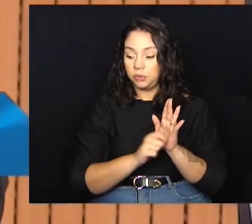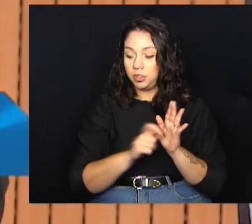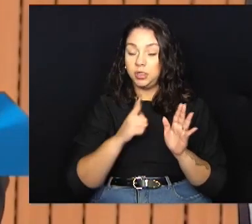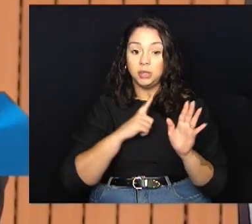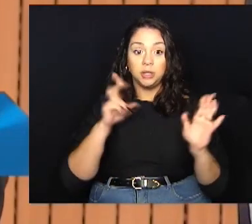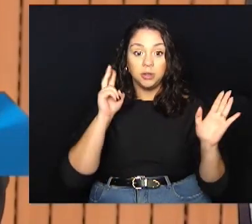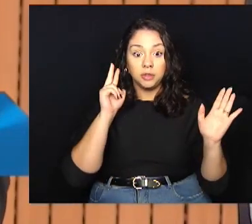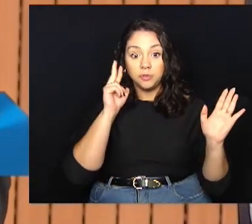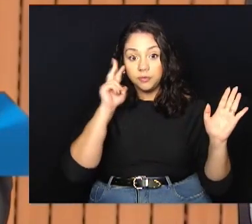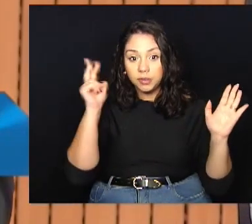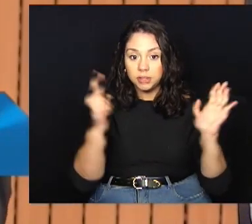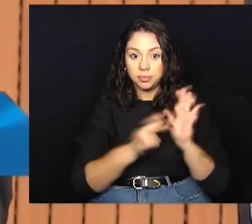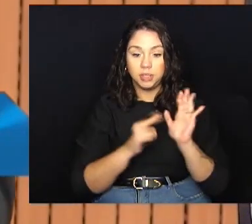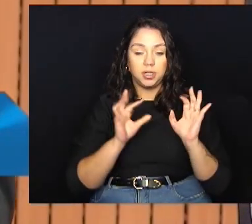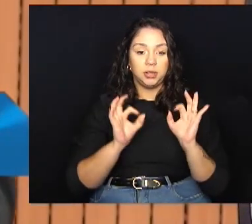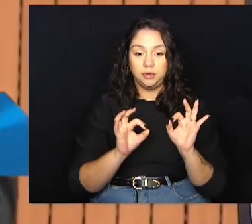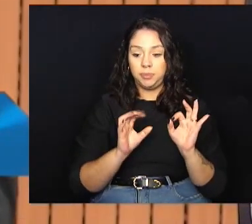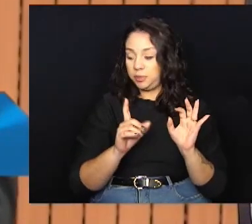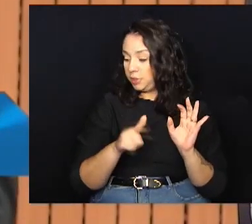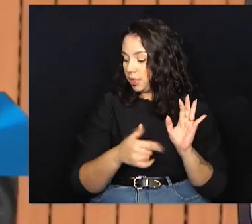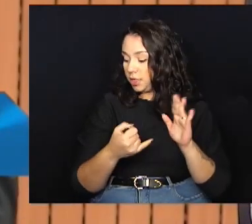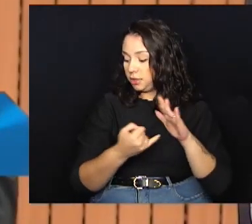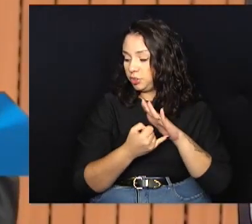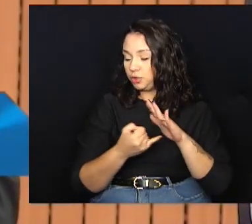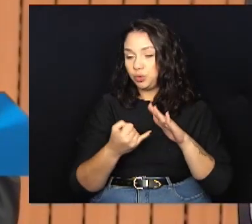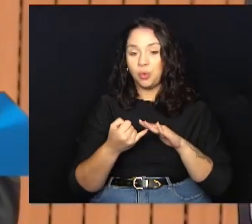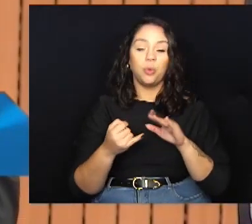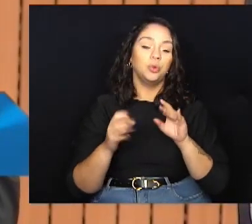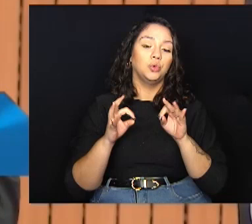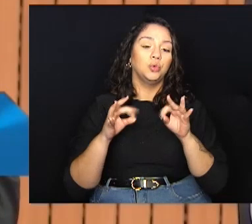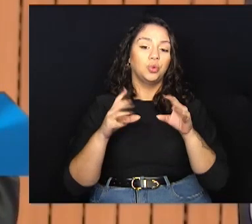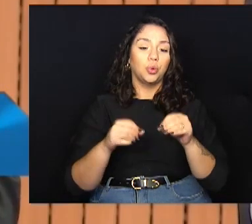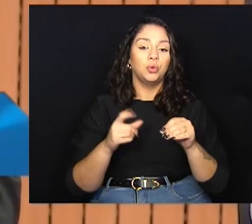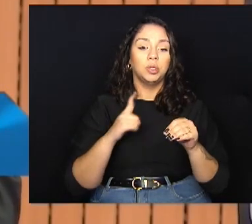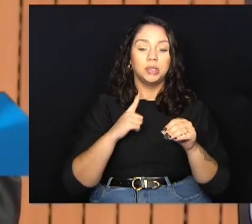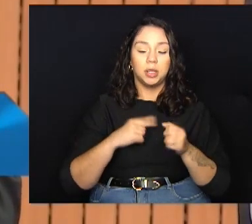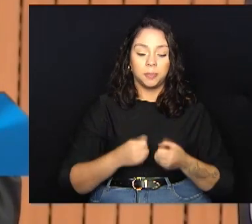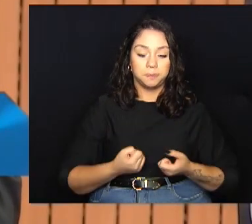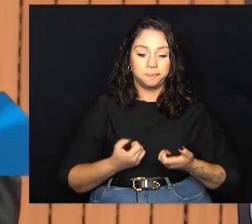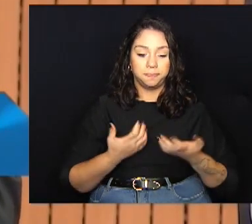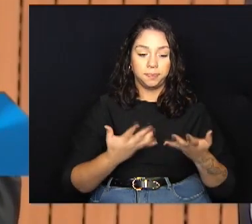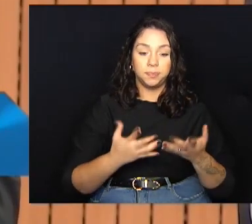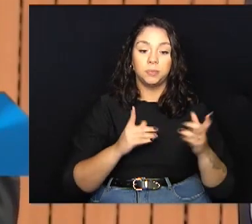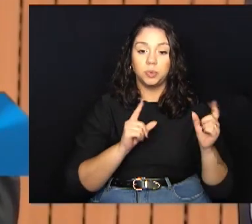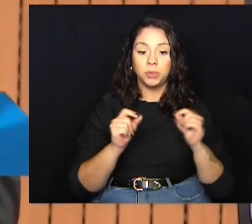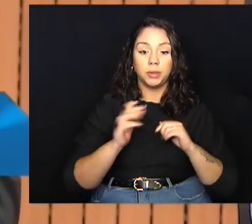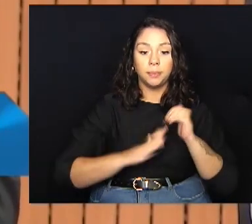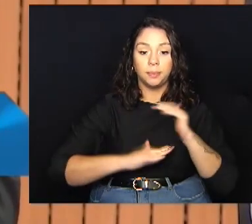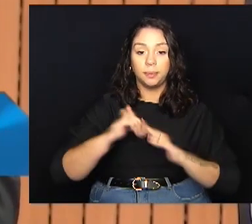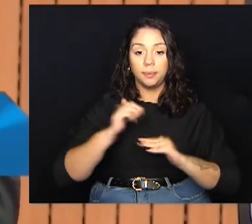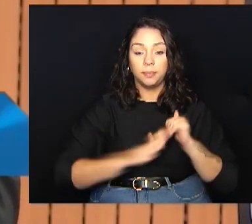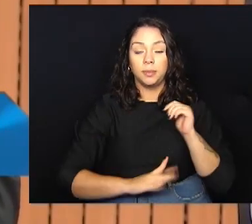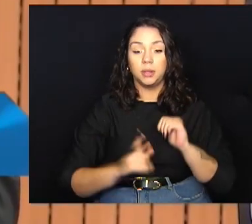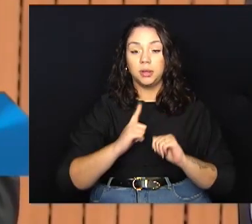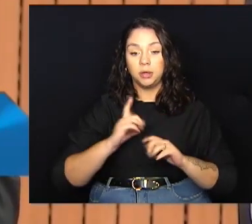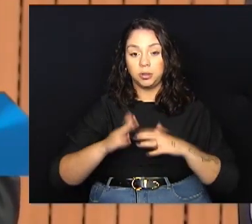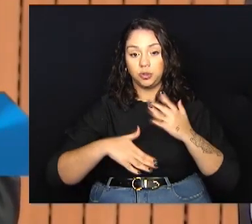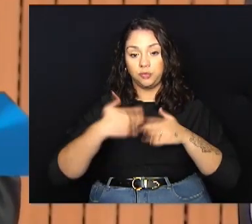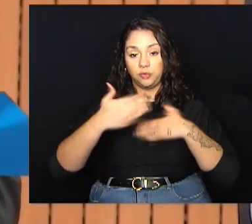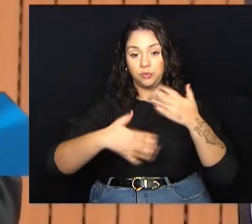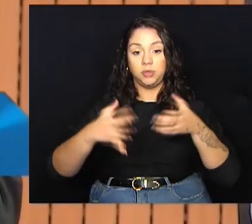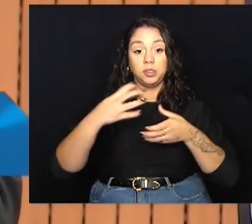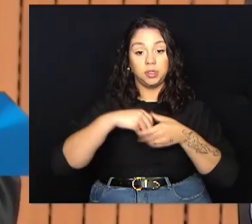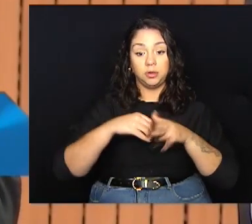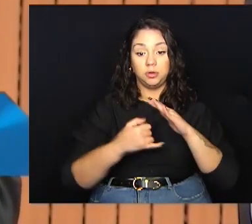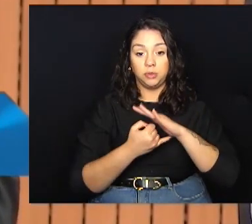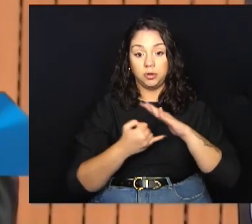visibilidade né permitir que as entidades instituições possam falar um pouco das atividades que desenvolvem das ações que